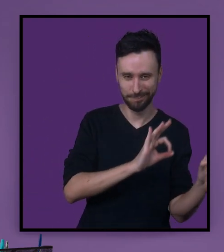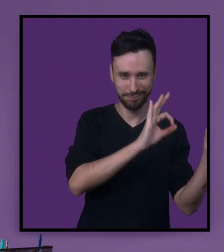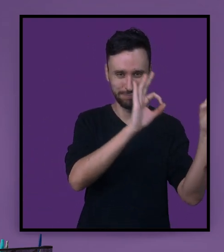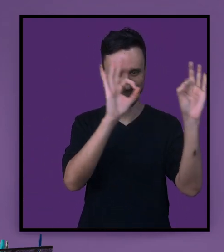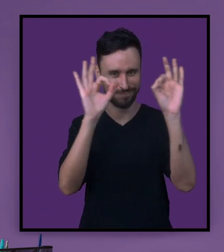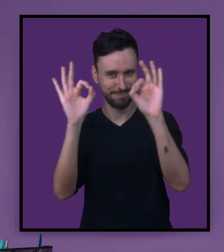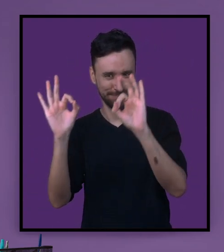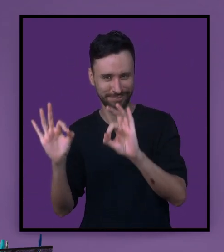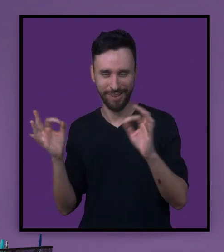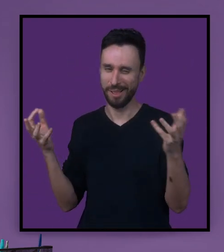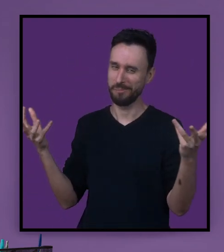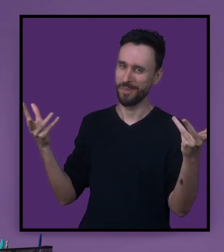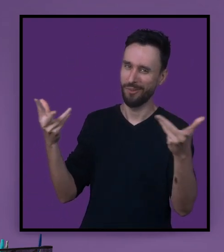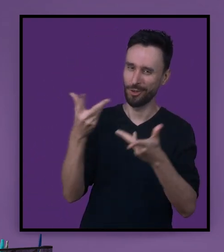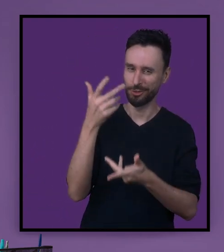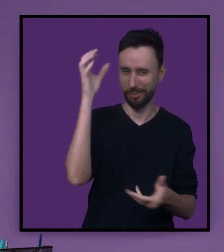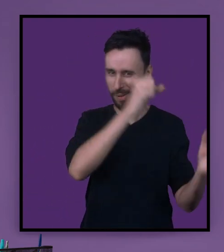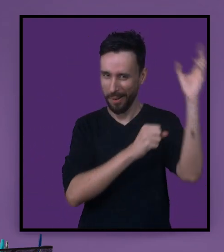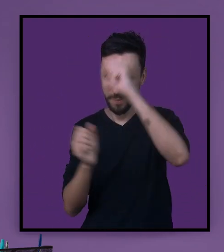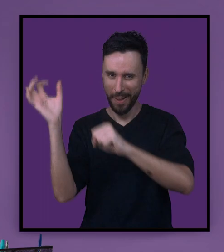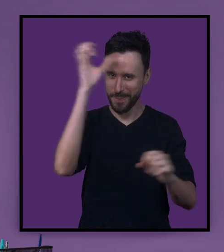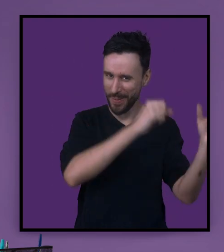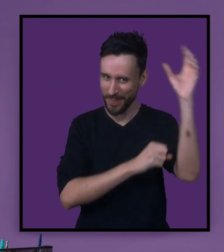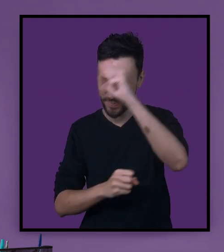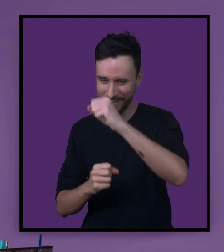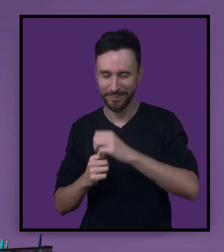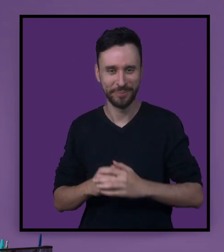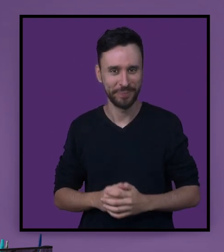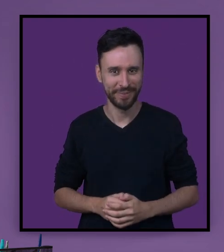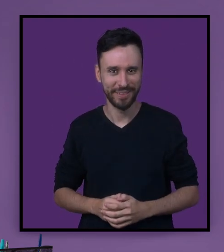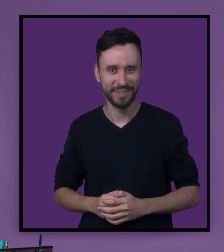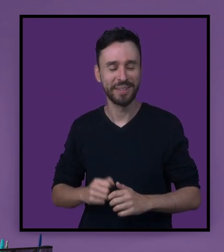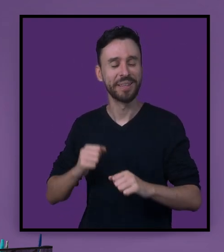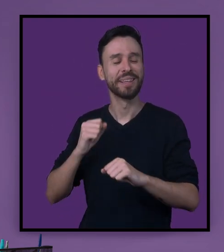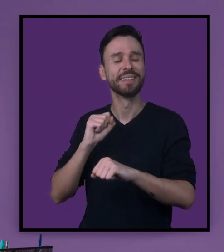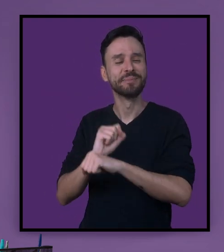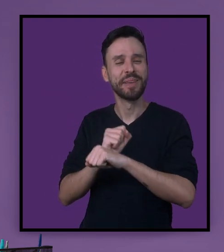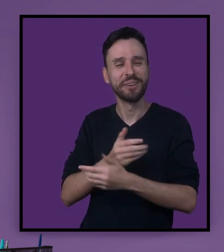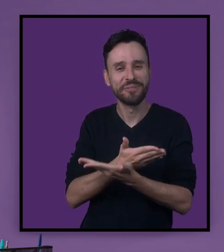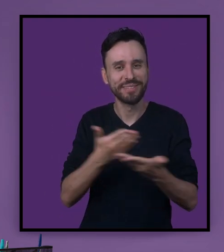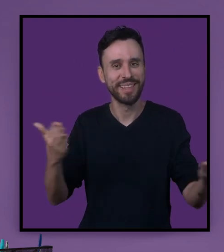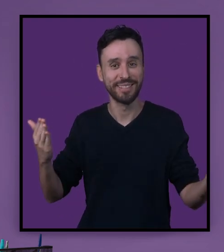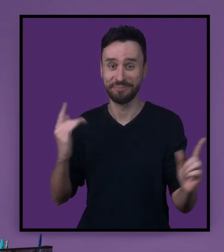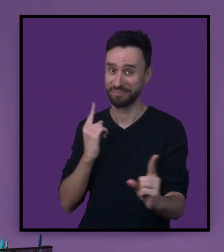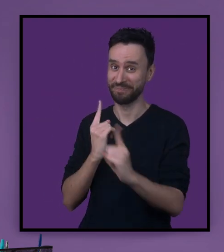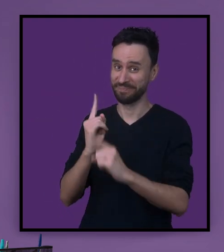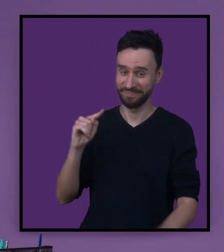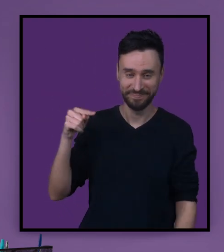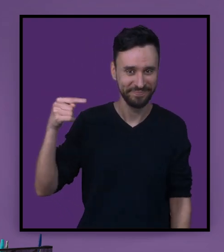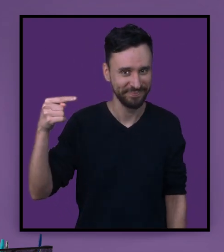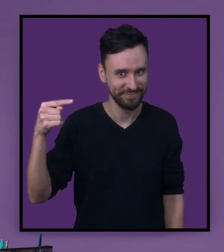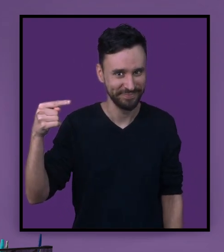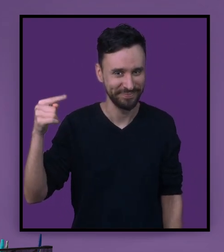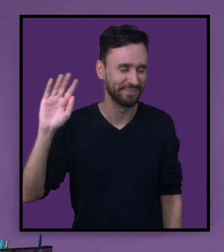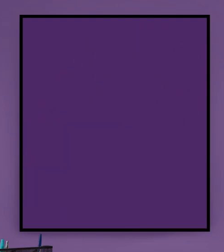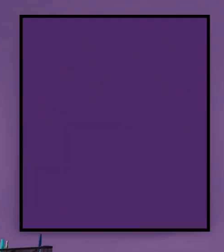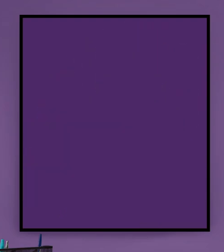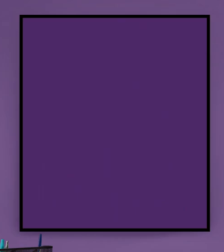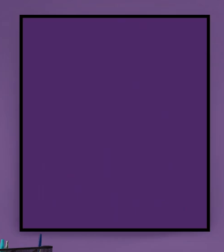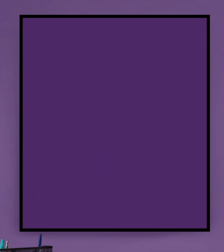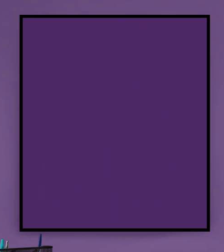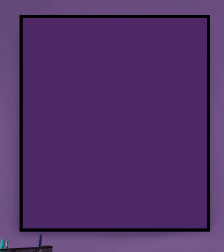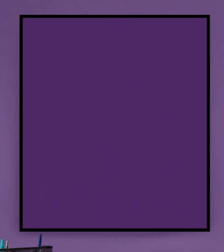Espero que tenham gostado desse momento maravilhoso de aprendizagem. Aguardo vocês e até mais!